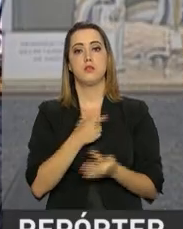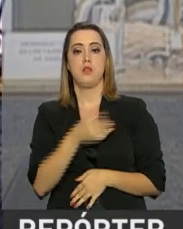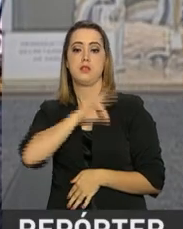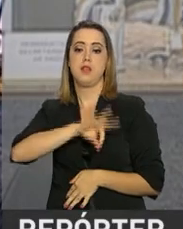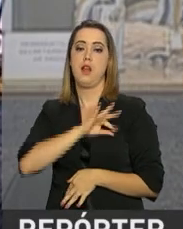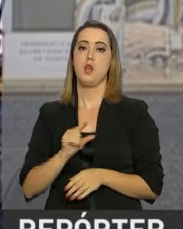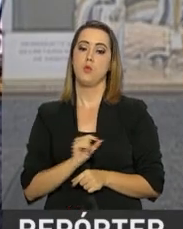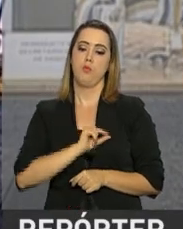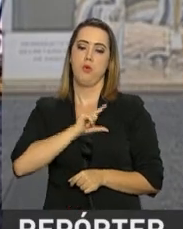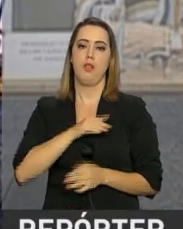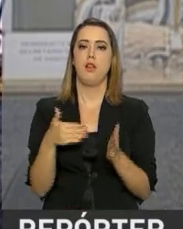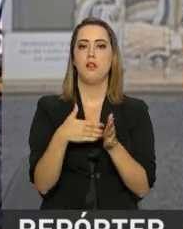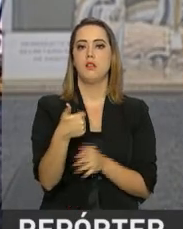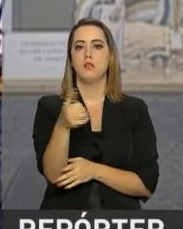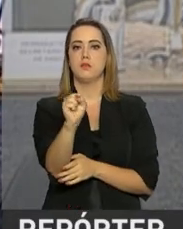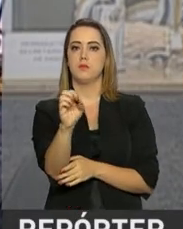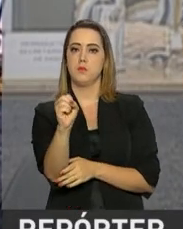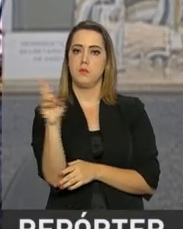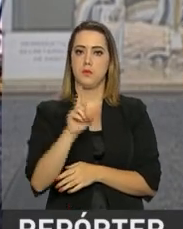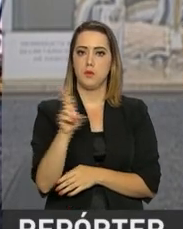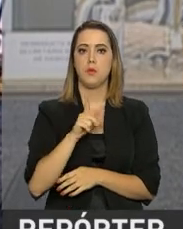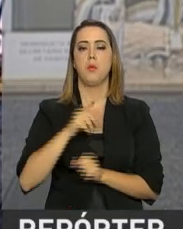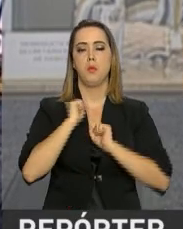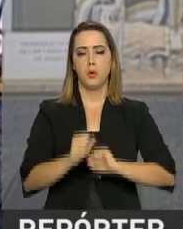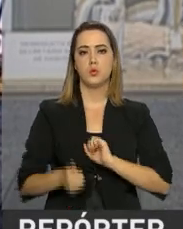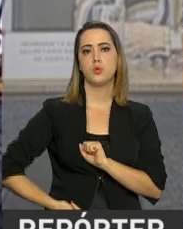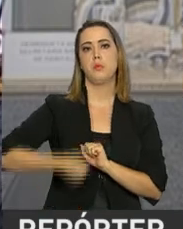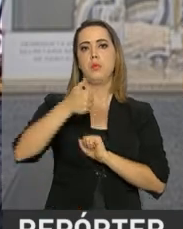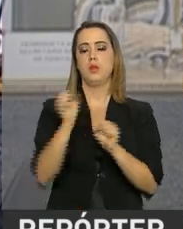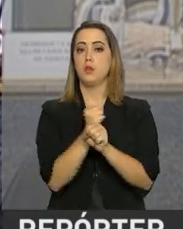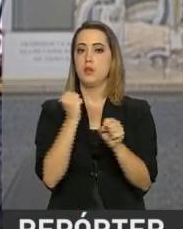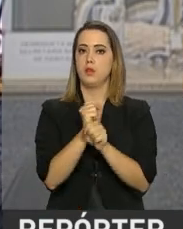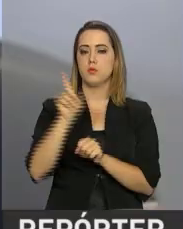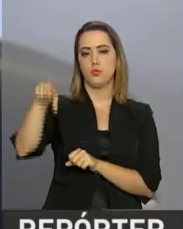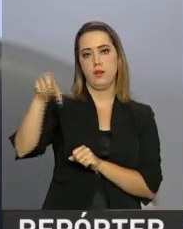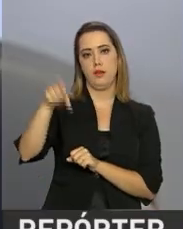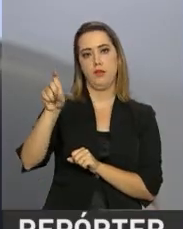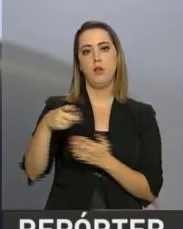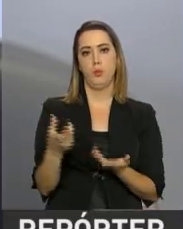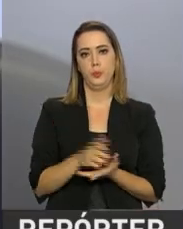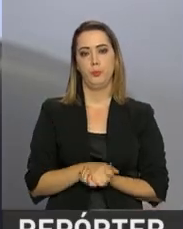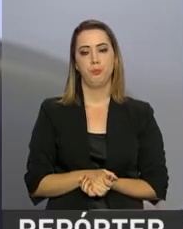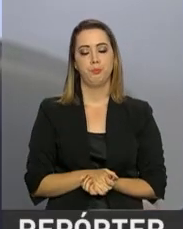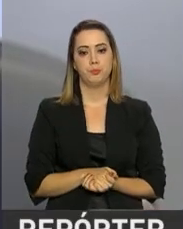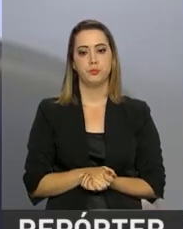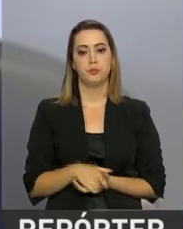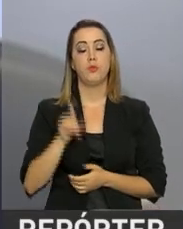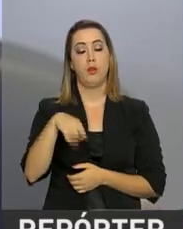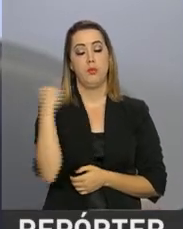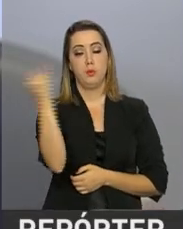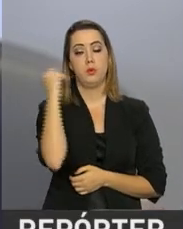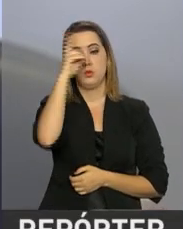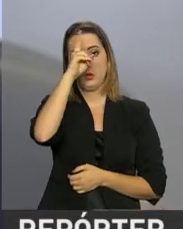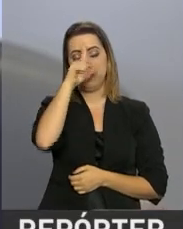que já tem a casa própria também terão recursos para melhorar a moradia com a ajuda do cartão reforma importante agora também lembrar que em 2007